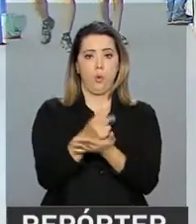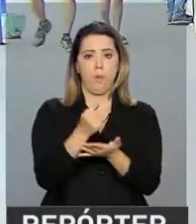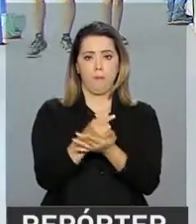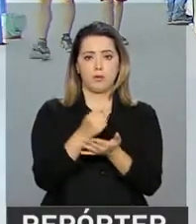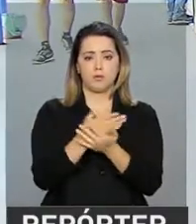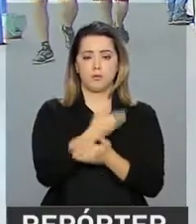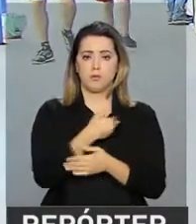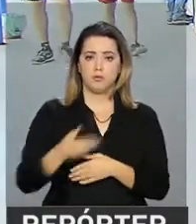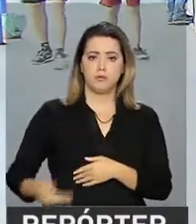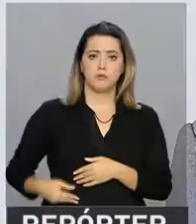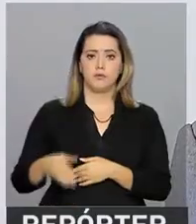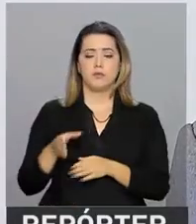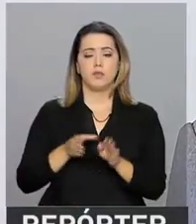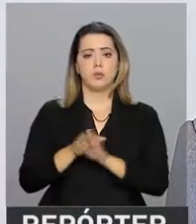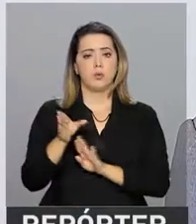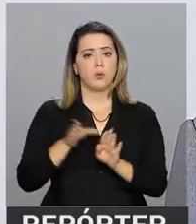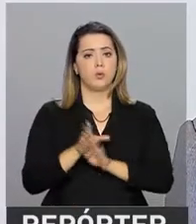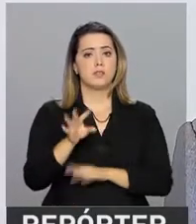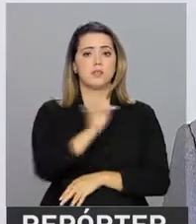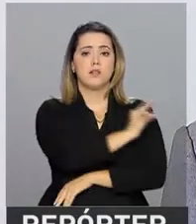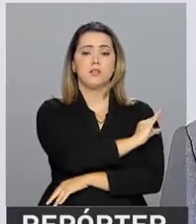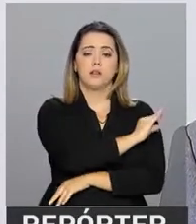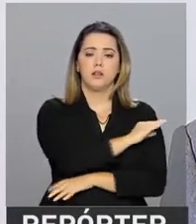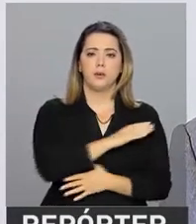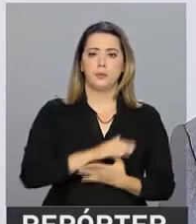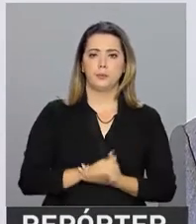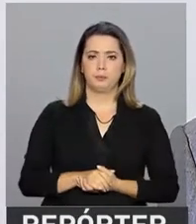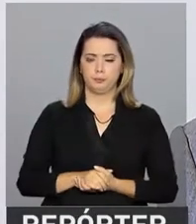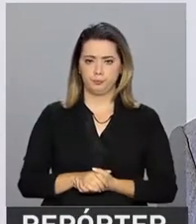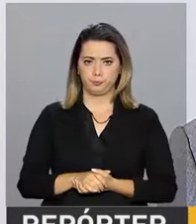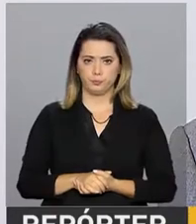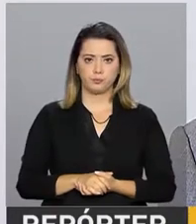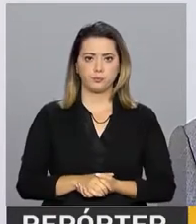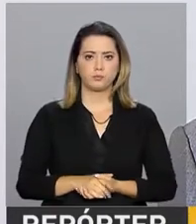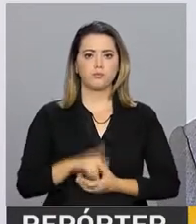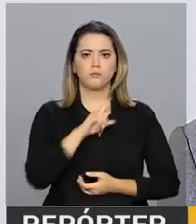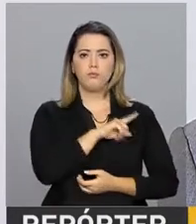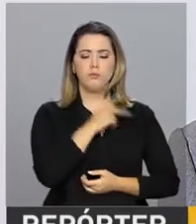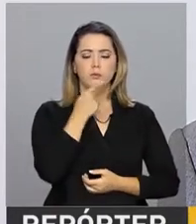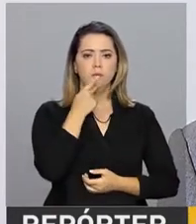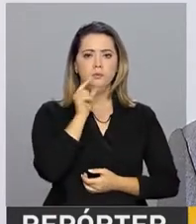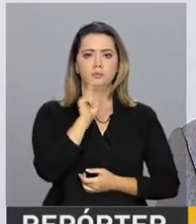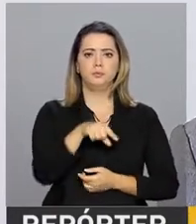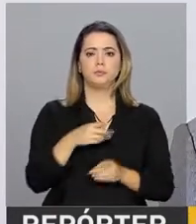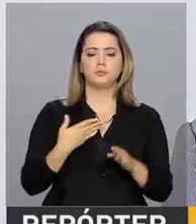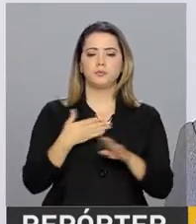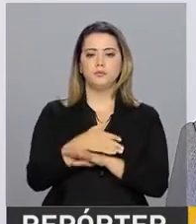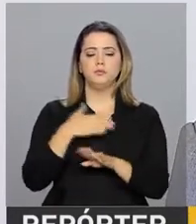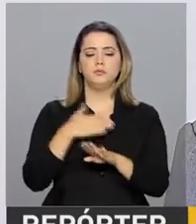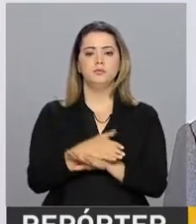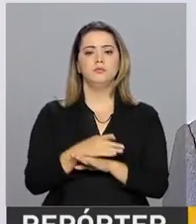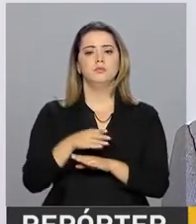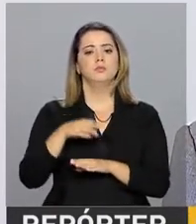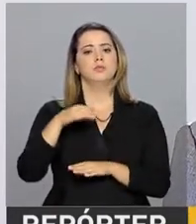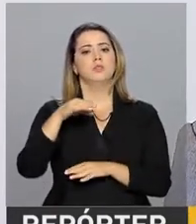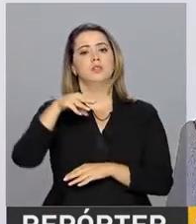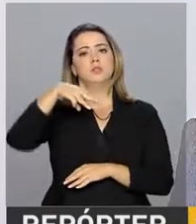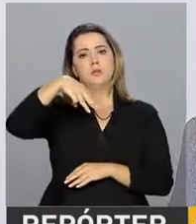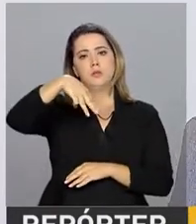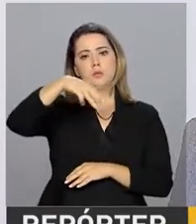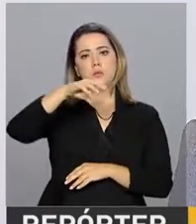orientação técnica ao entrar para o meio ele passa a deus benefícios da previdência social